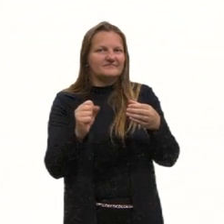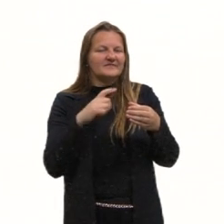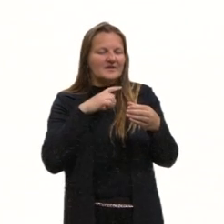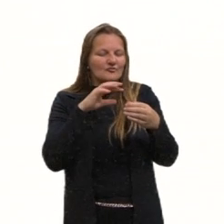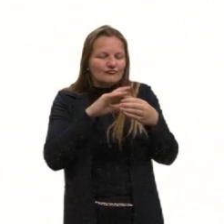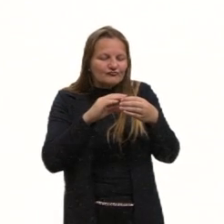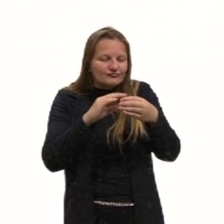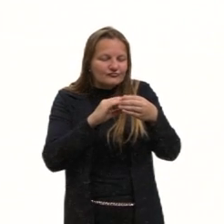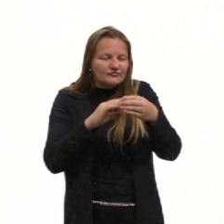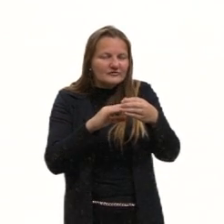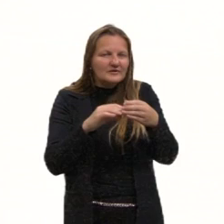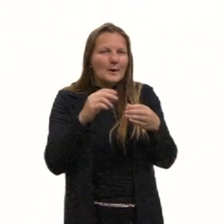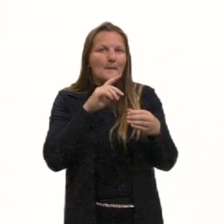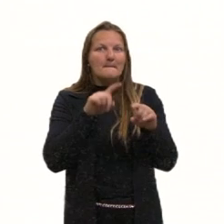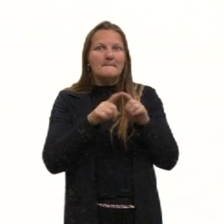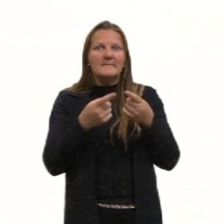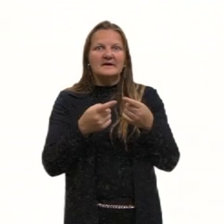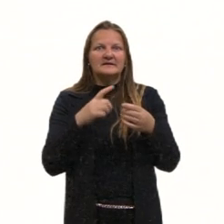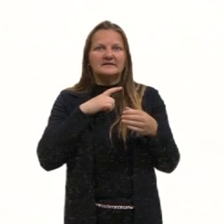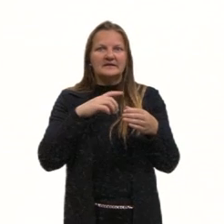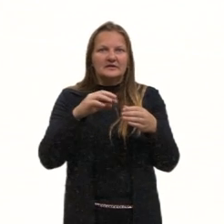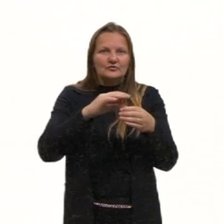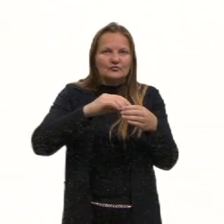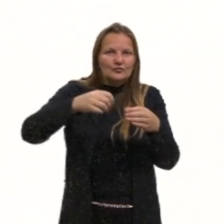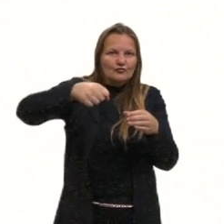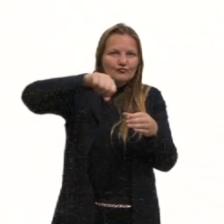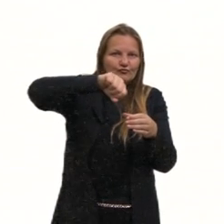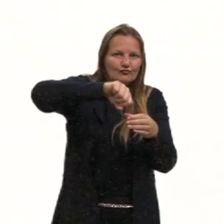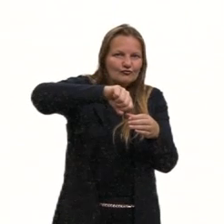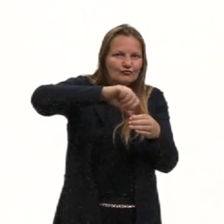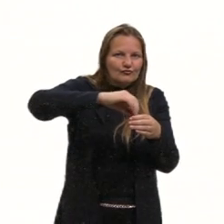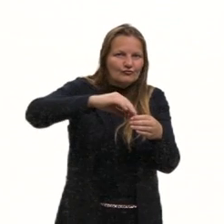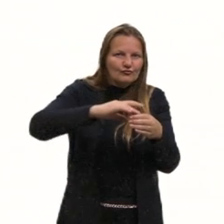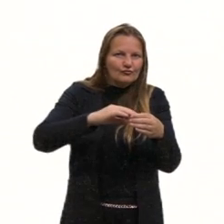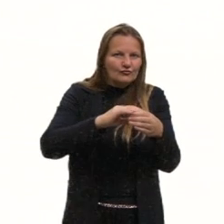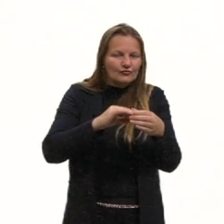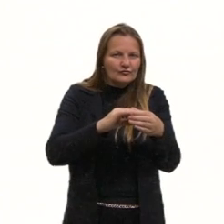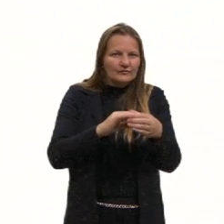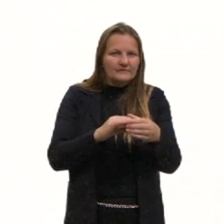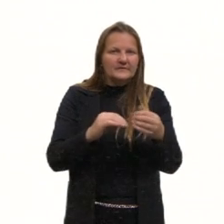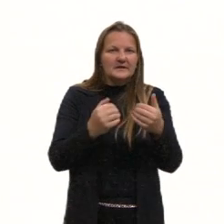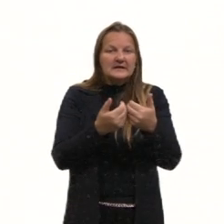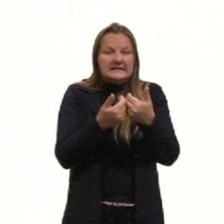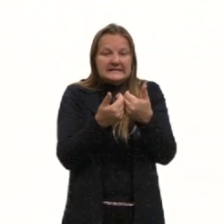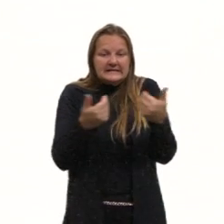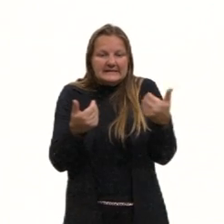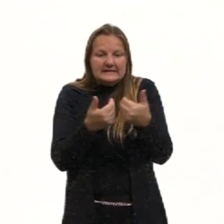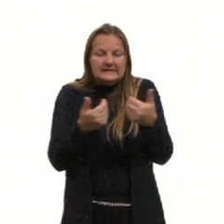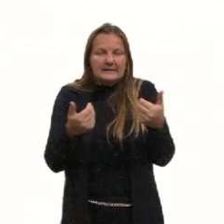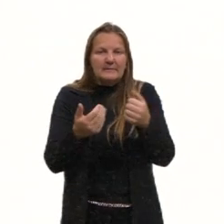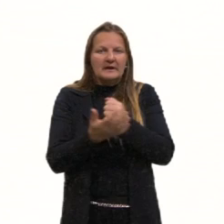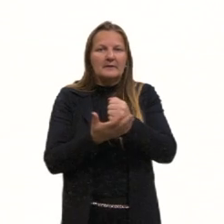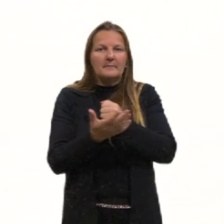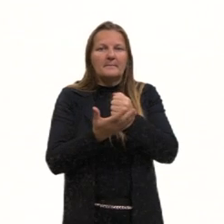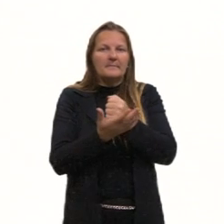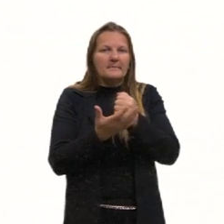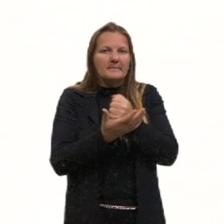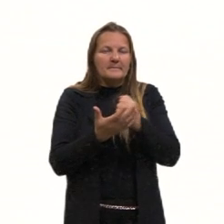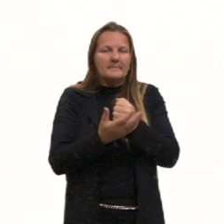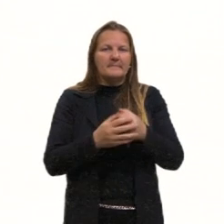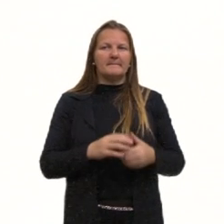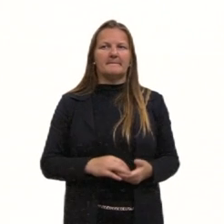mas eu contenho uma solução que eu conheço uma concentração que eu conheço que é de uma base então Eu